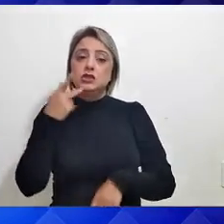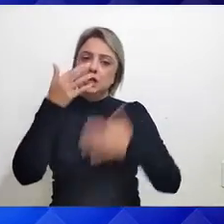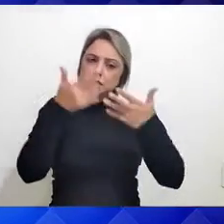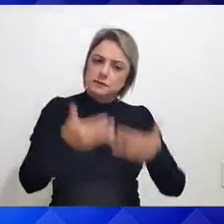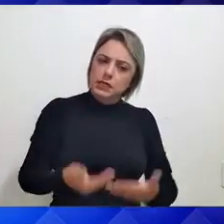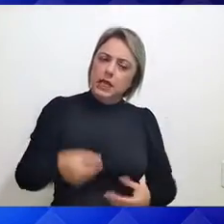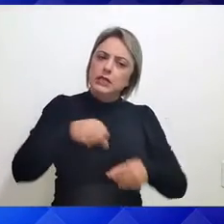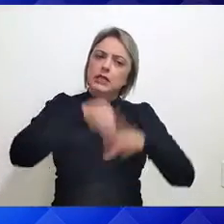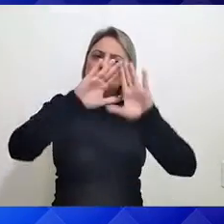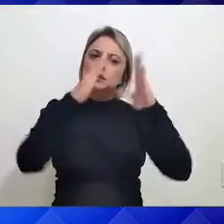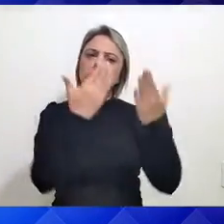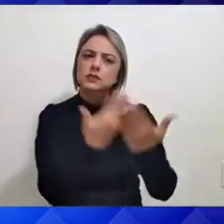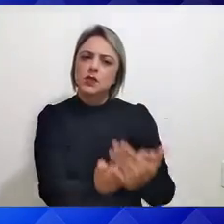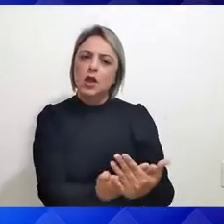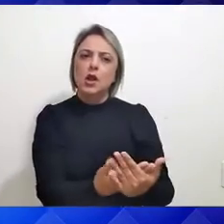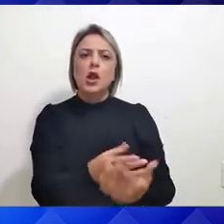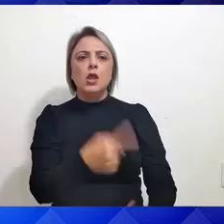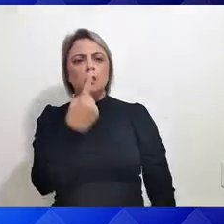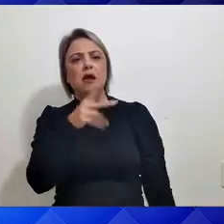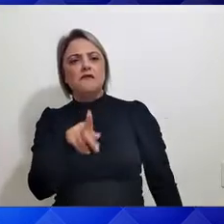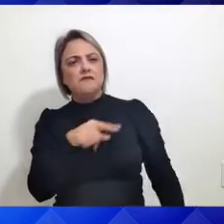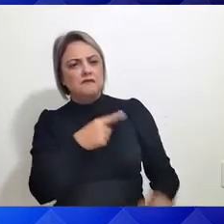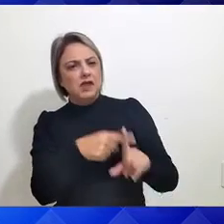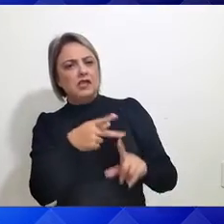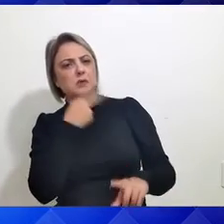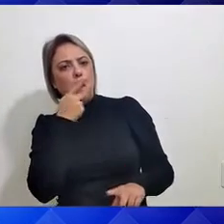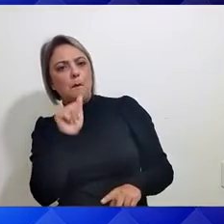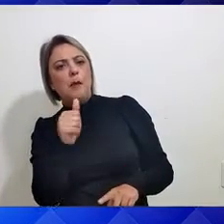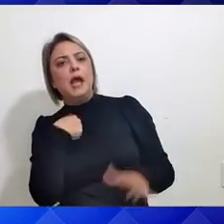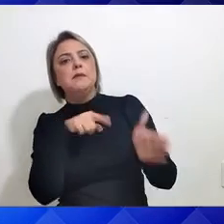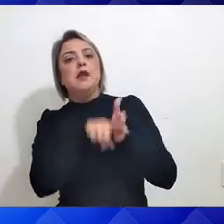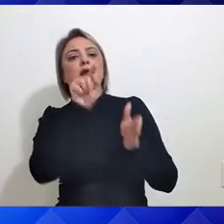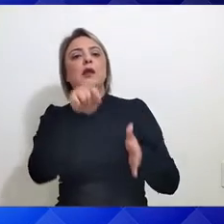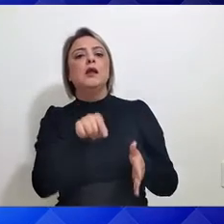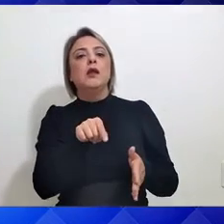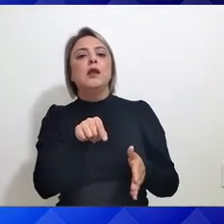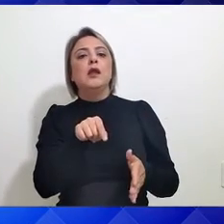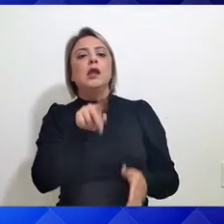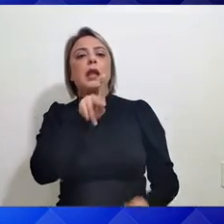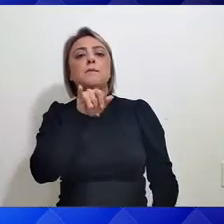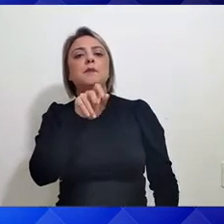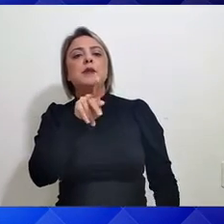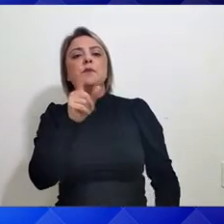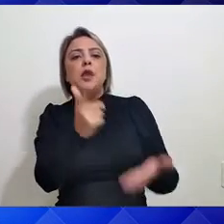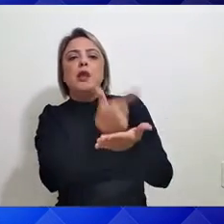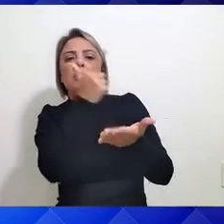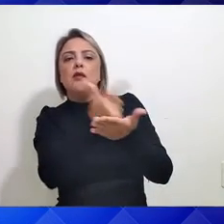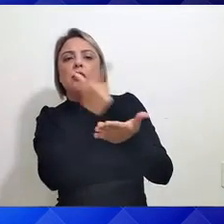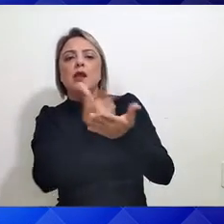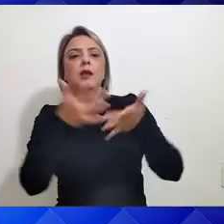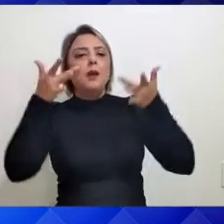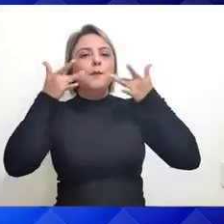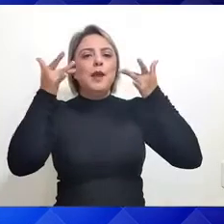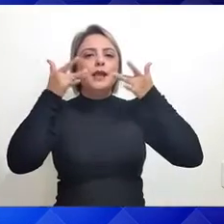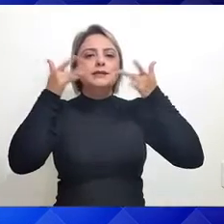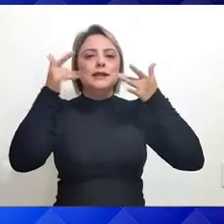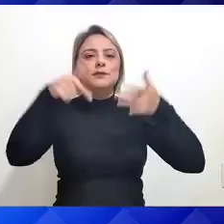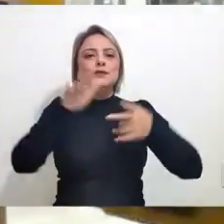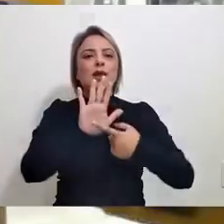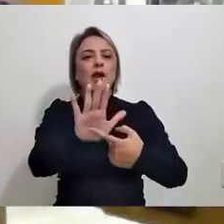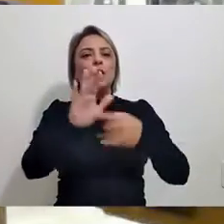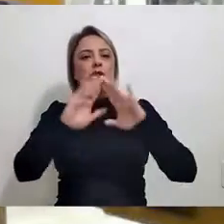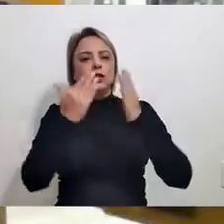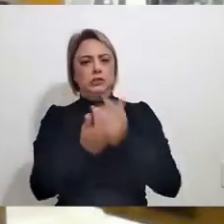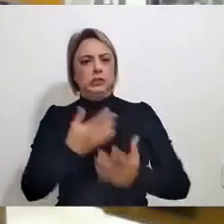ponto maldoso que a sociedade chega para dizer que a gente faz a mente de uma criança no sentido